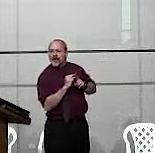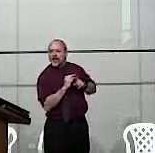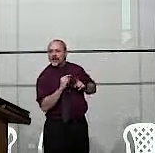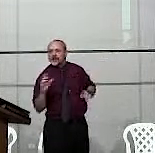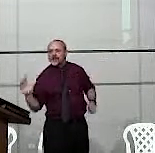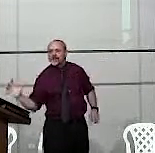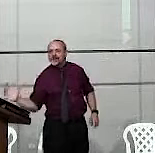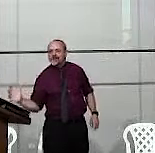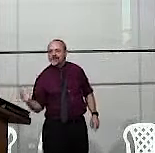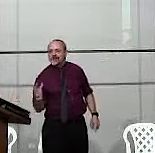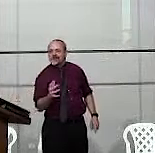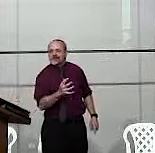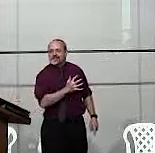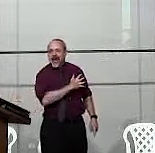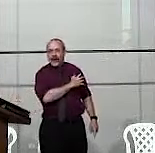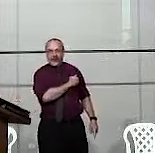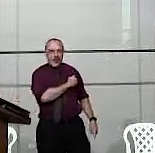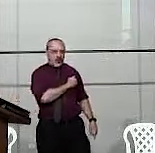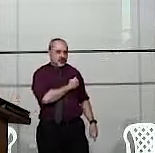palavra?